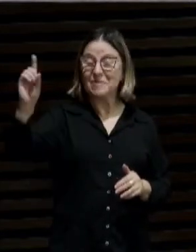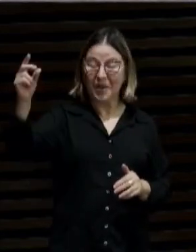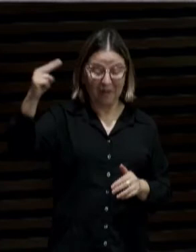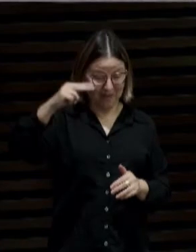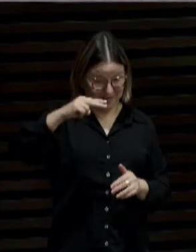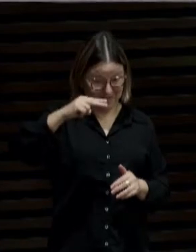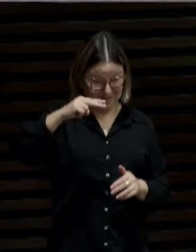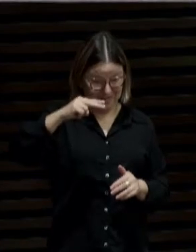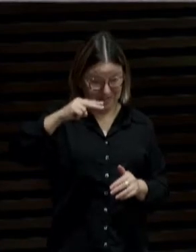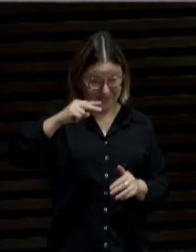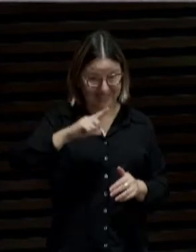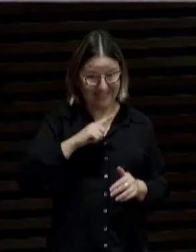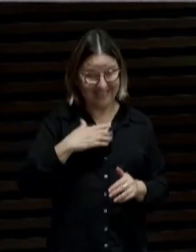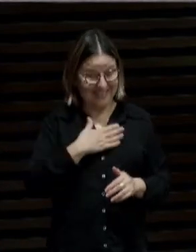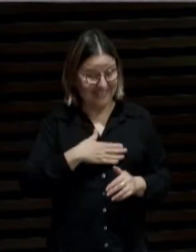Deus.